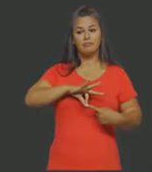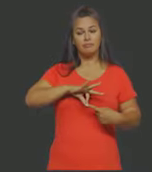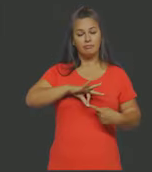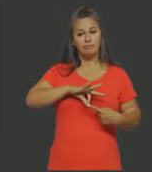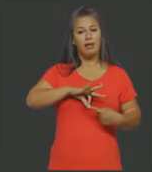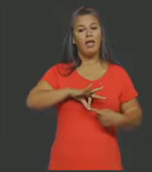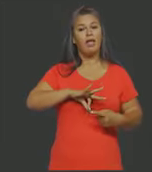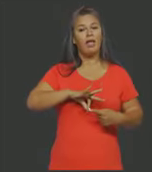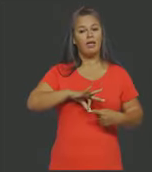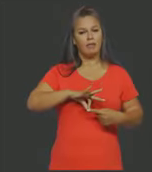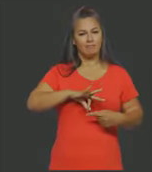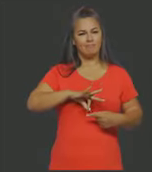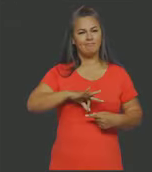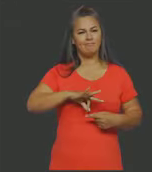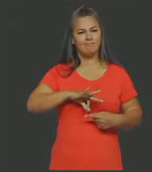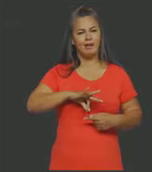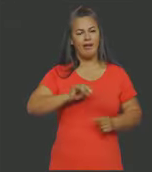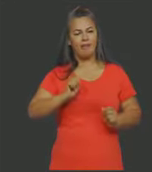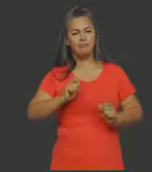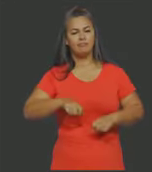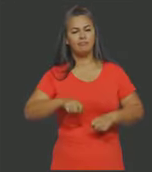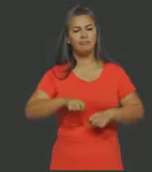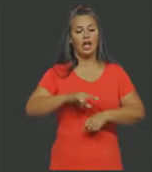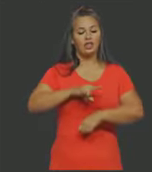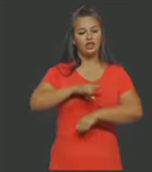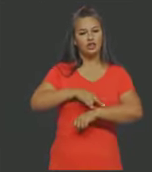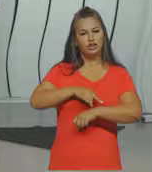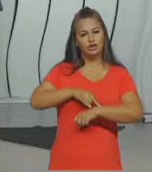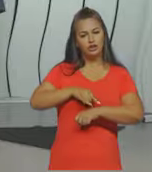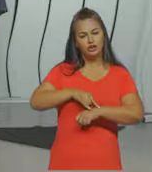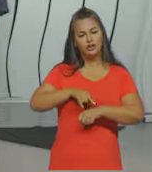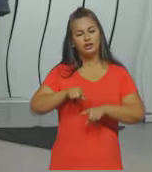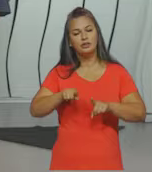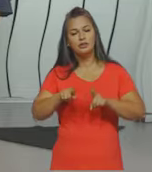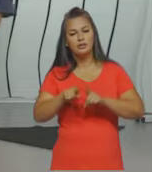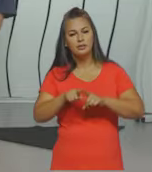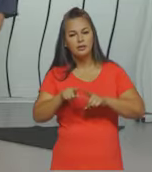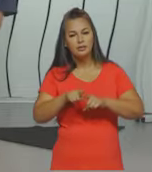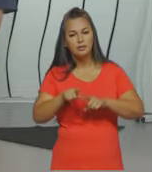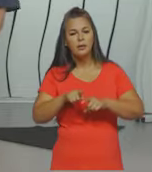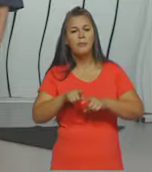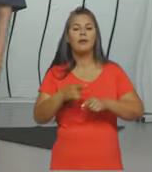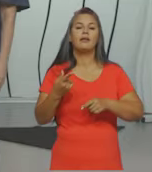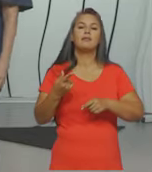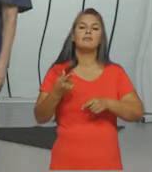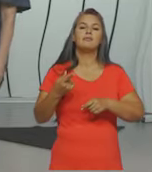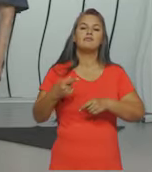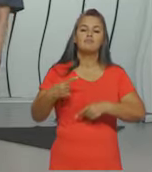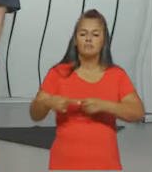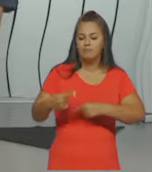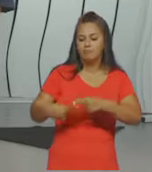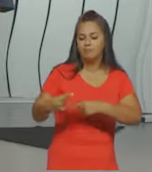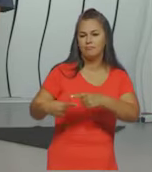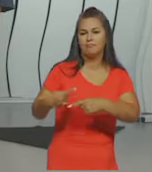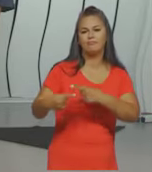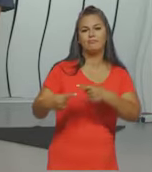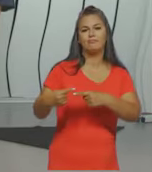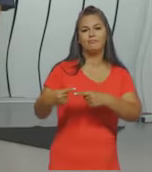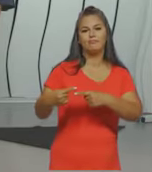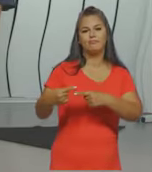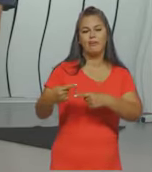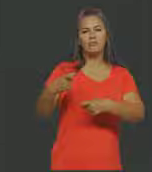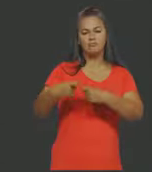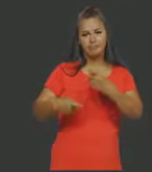meio externo com o meio interno aqui, que é o útero, tá? Aqui eu tenho uma visão